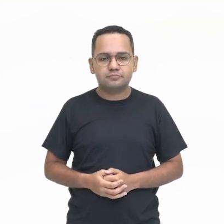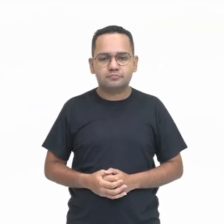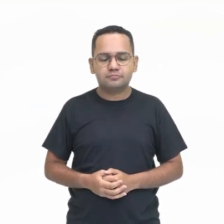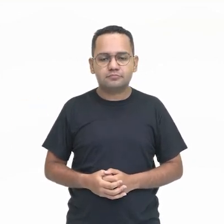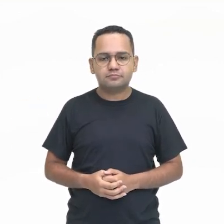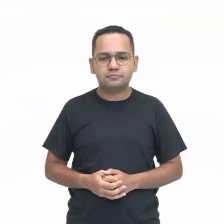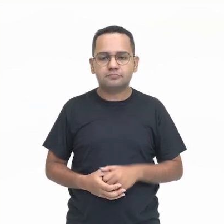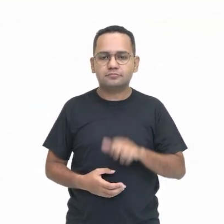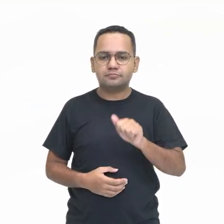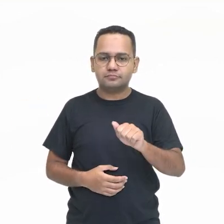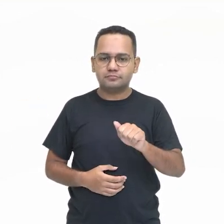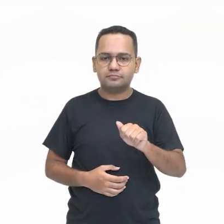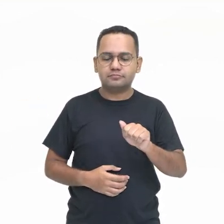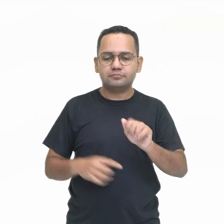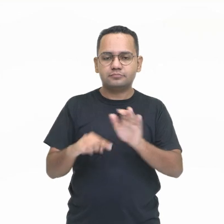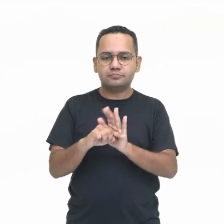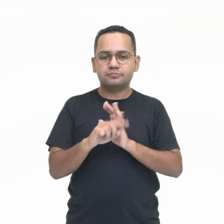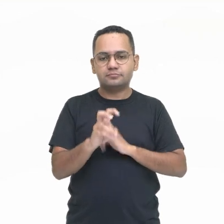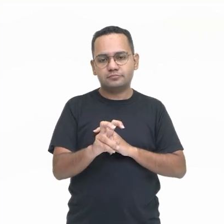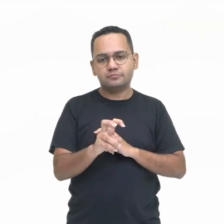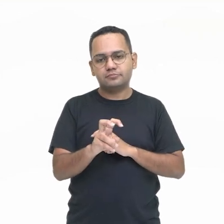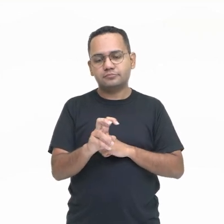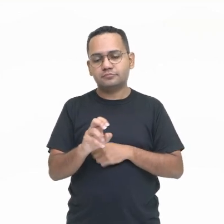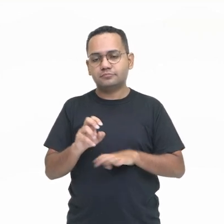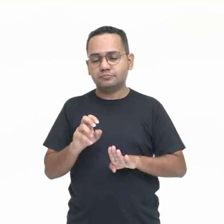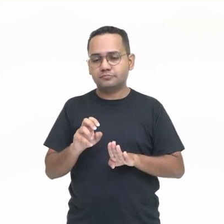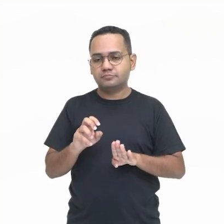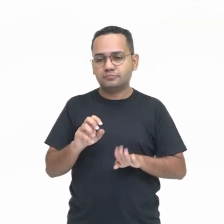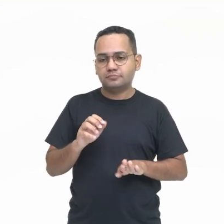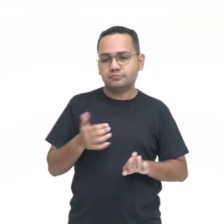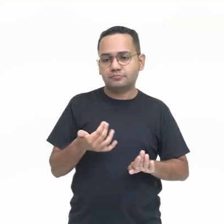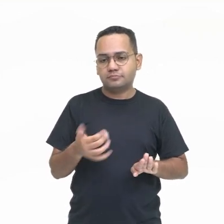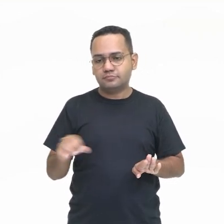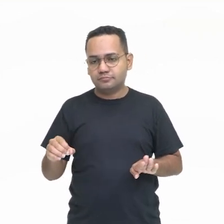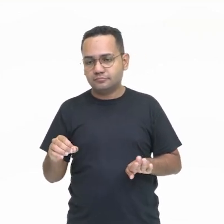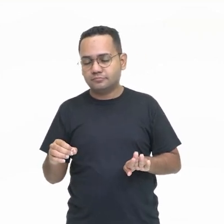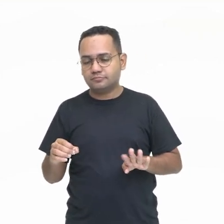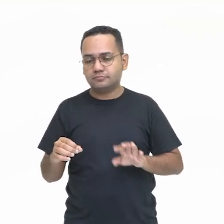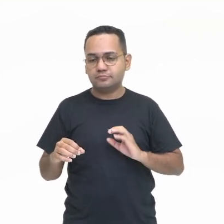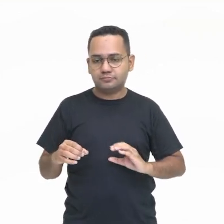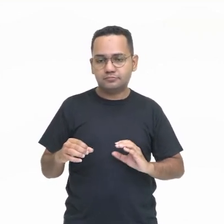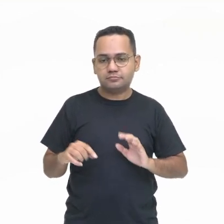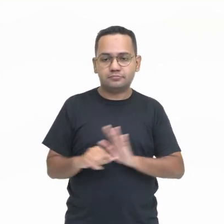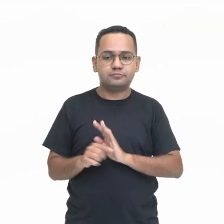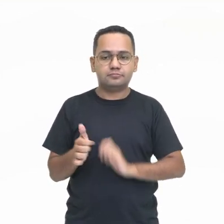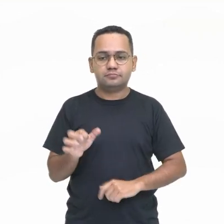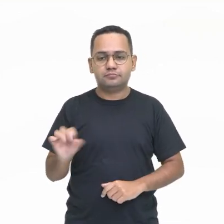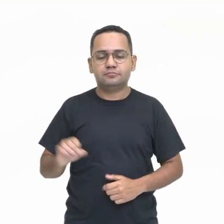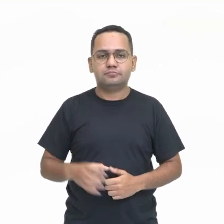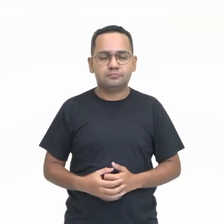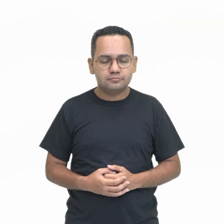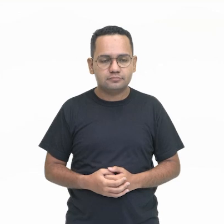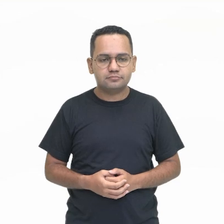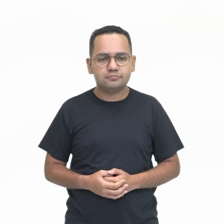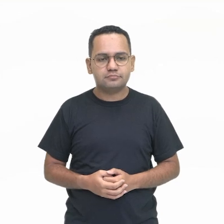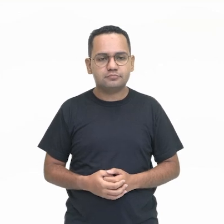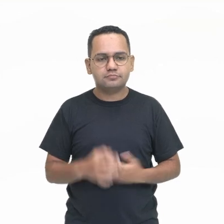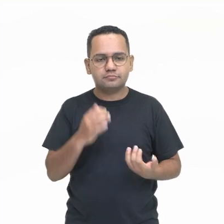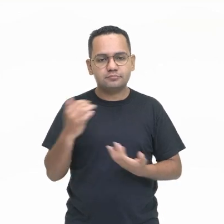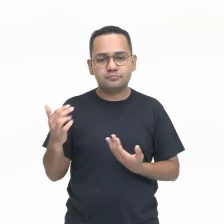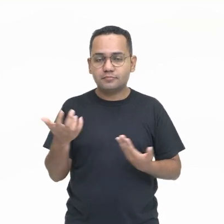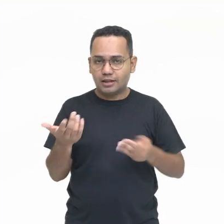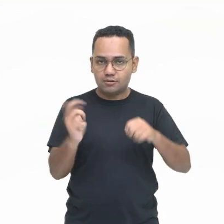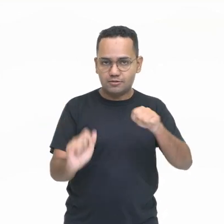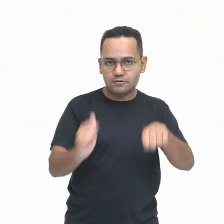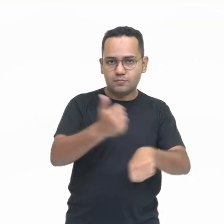A é menos 5, B é 100 e C é menos 80, só para relembrar. Então, vamos substituir na função x do vértice menos B sobre 2A. Então,